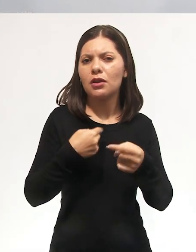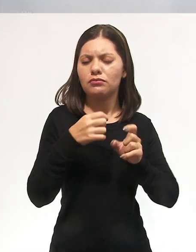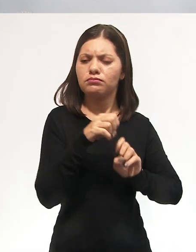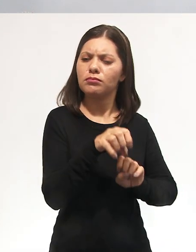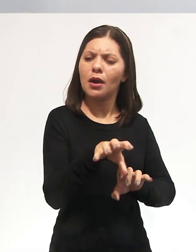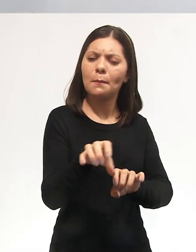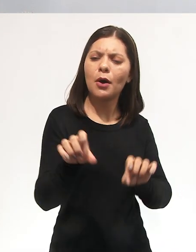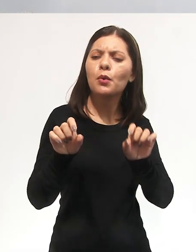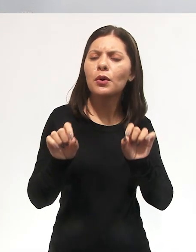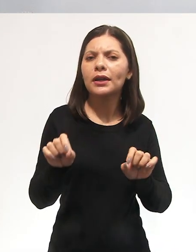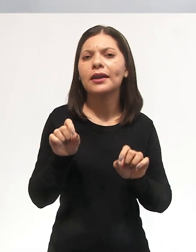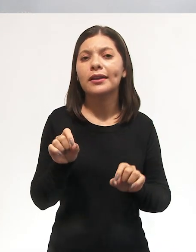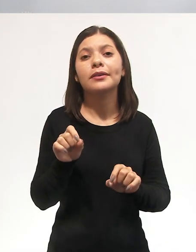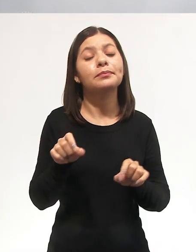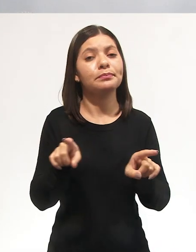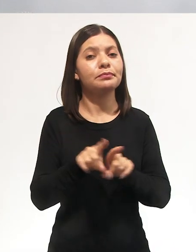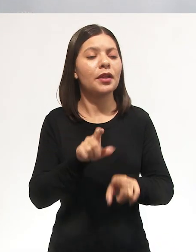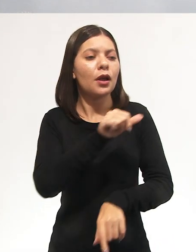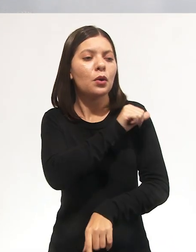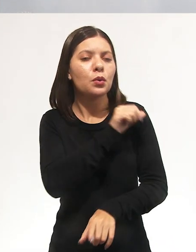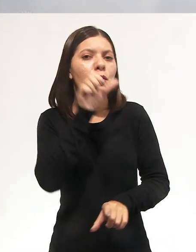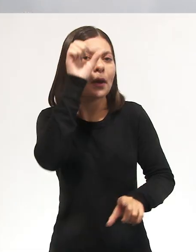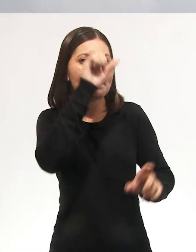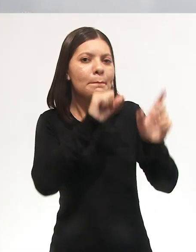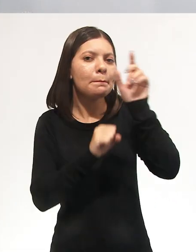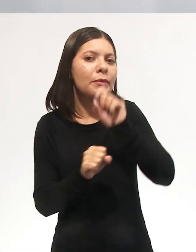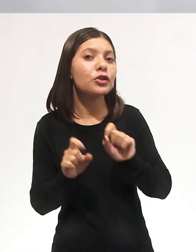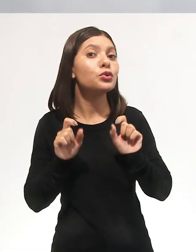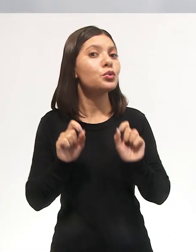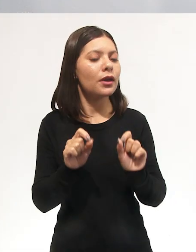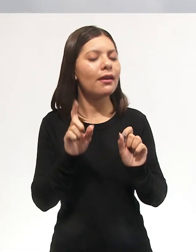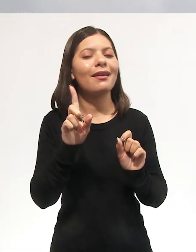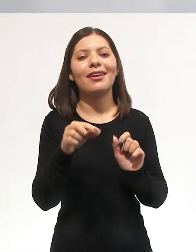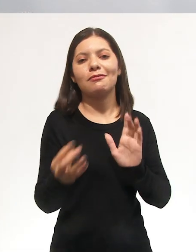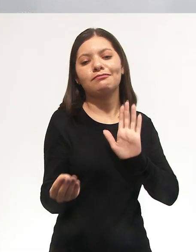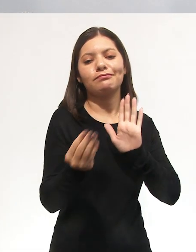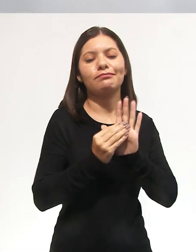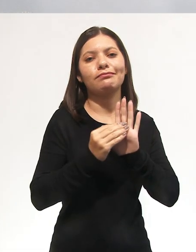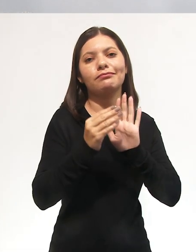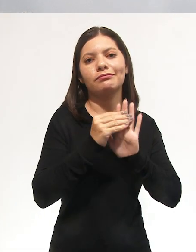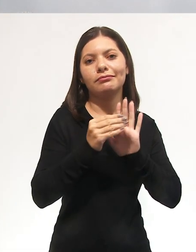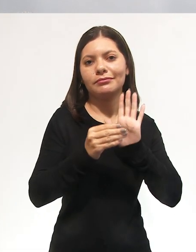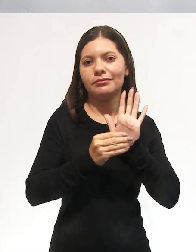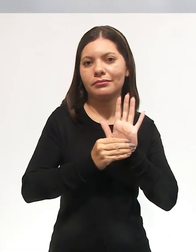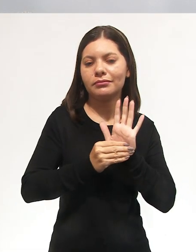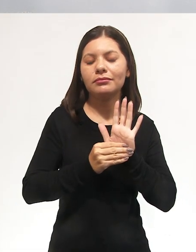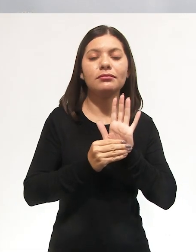que se aprende na escola. Nas relações de currículo, a gente tem